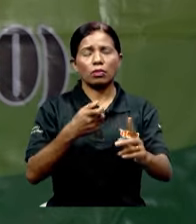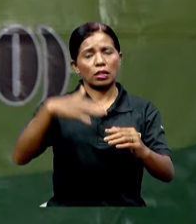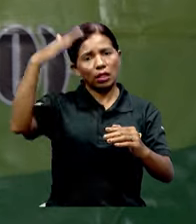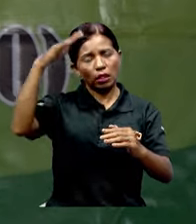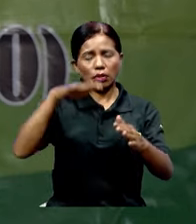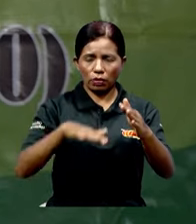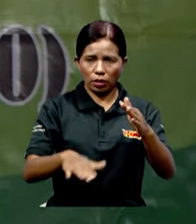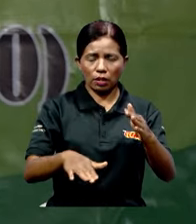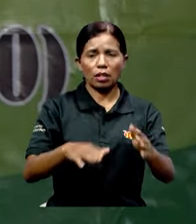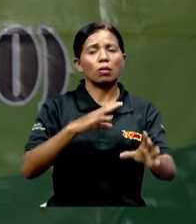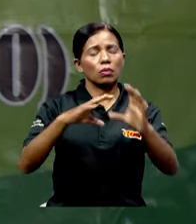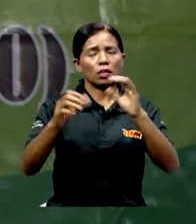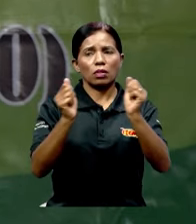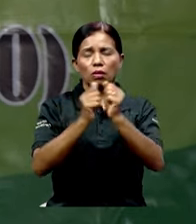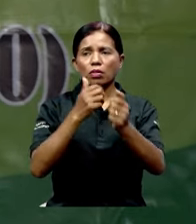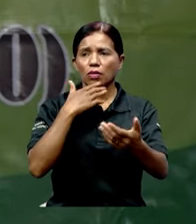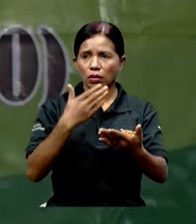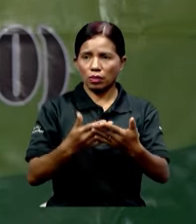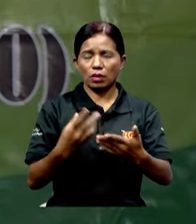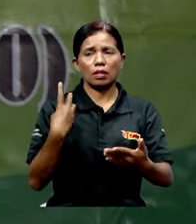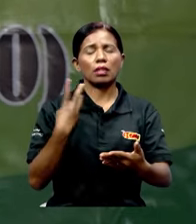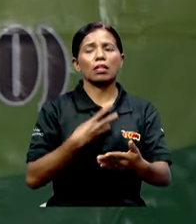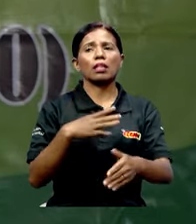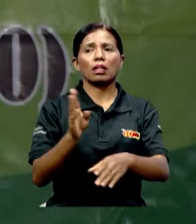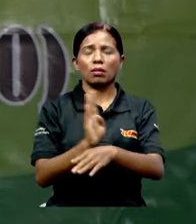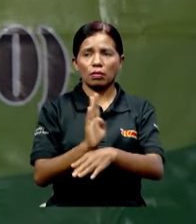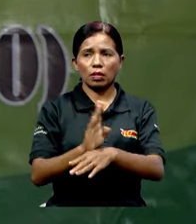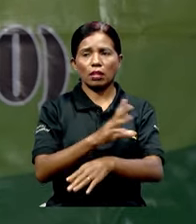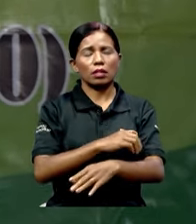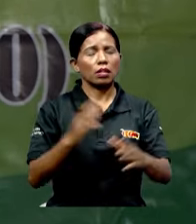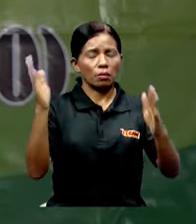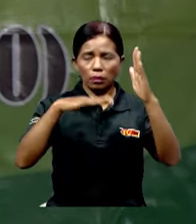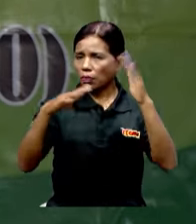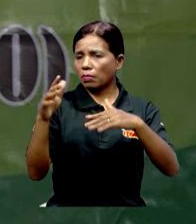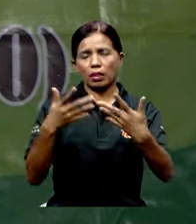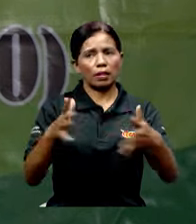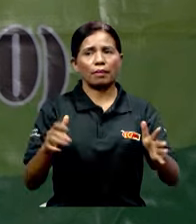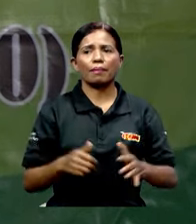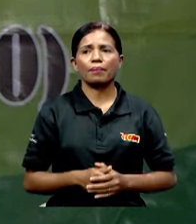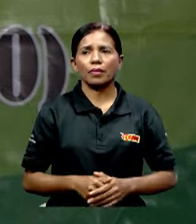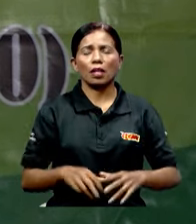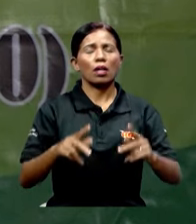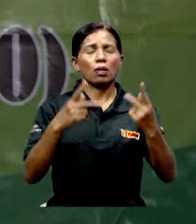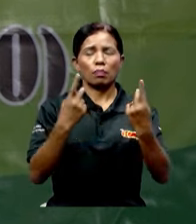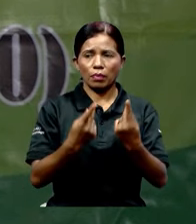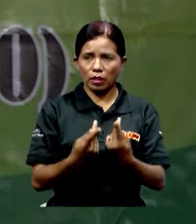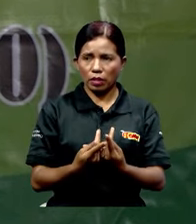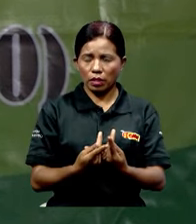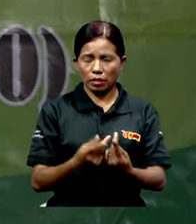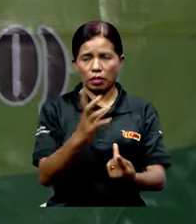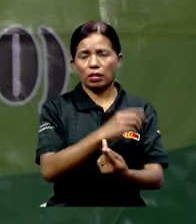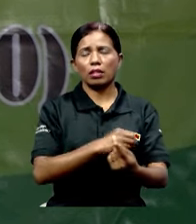vamos comunicação que dia, a tudo, porque tem empresário nele, a filosofia, o confronto nele. Empresário e filosofia,